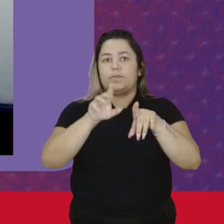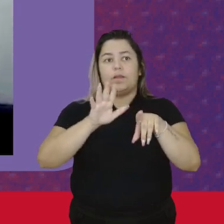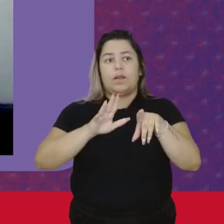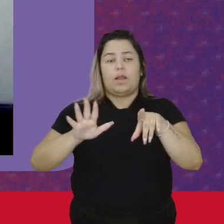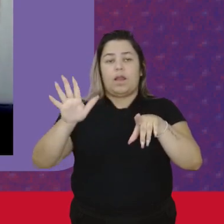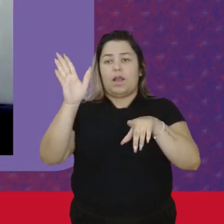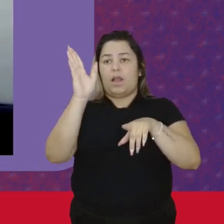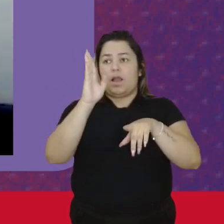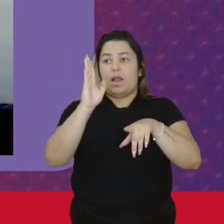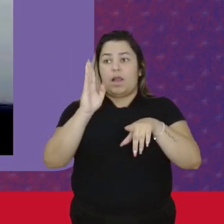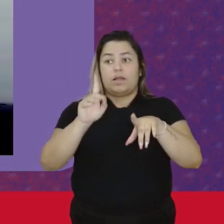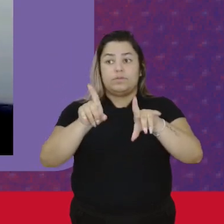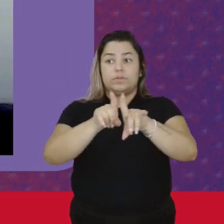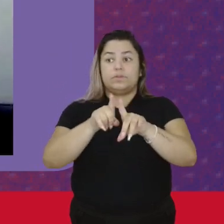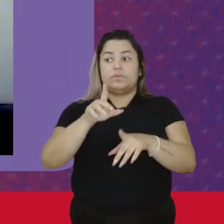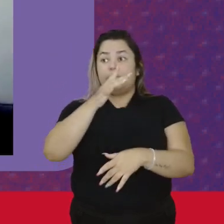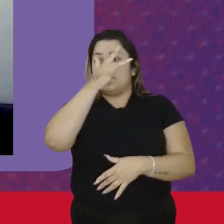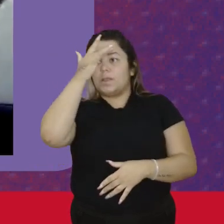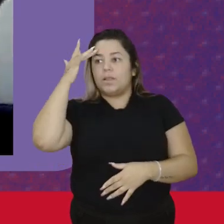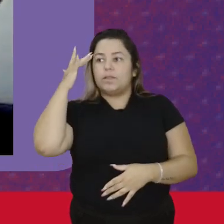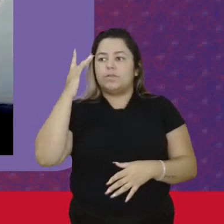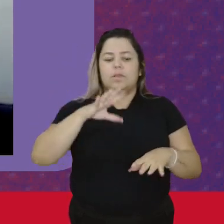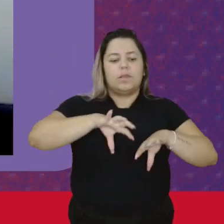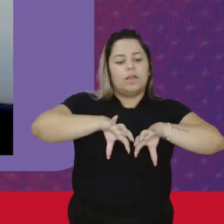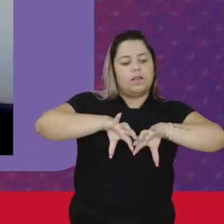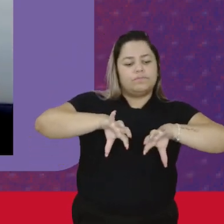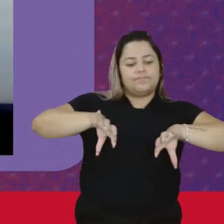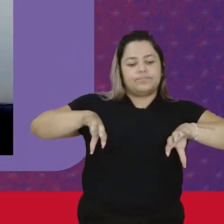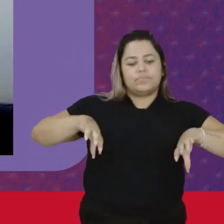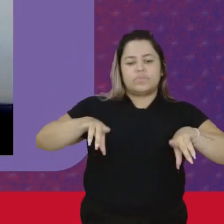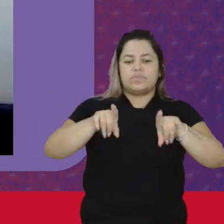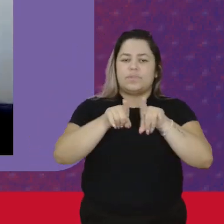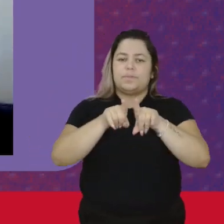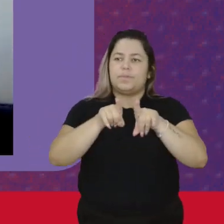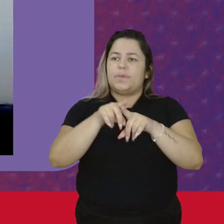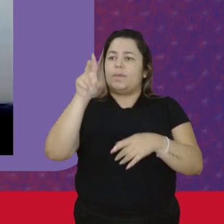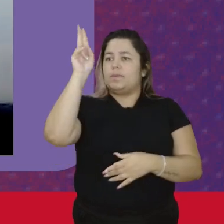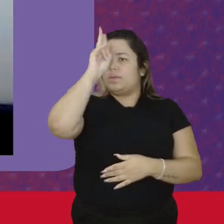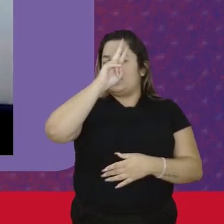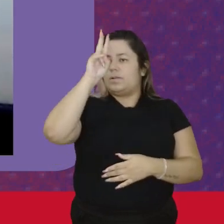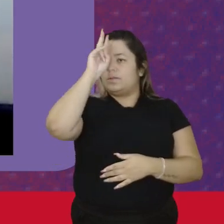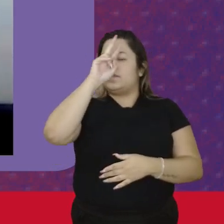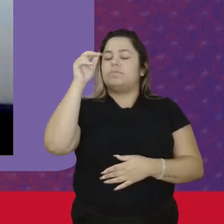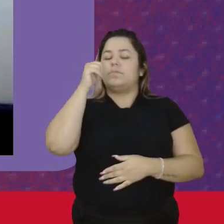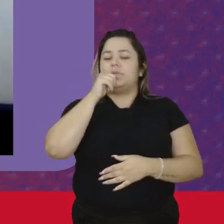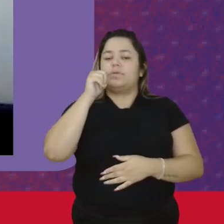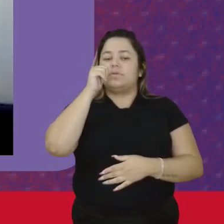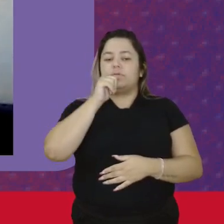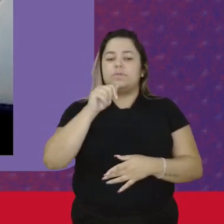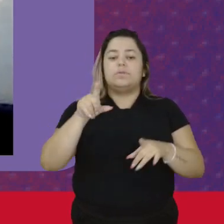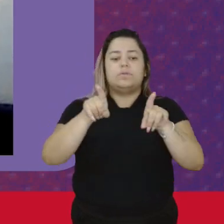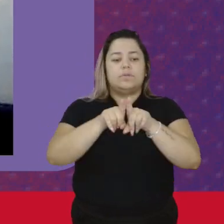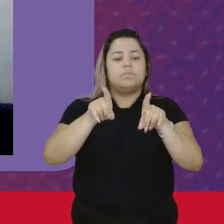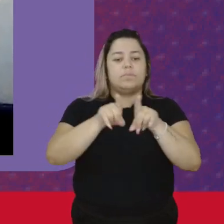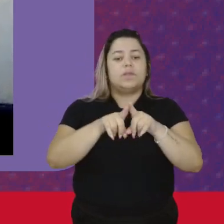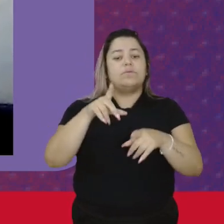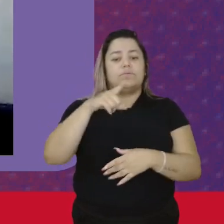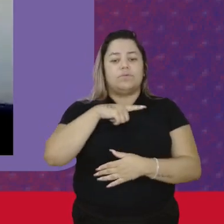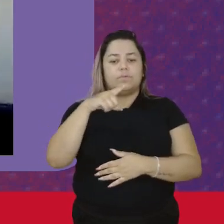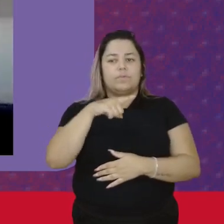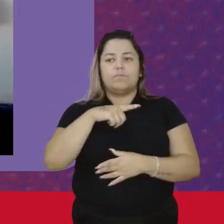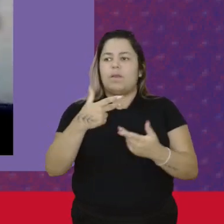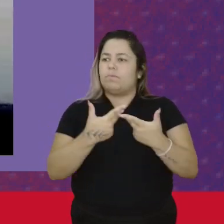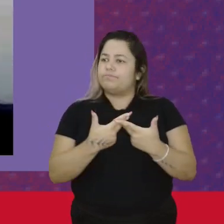por isso que a gente separa um pouco, né, quer dizer, a história das mulheres, porque as mulheres também tiveram